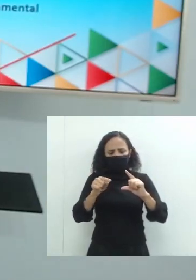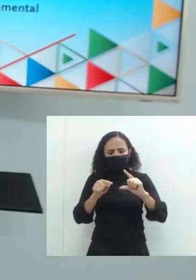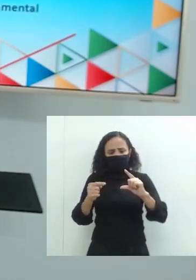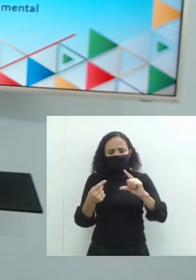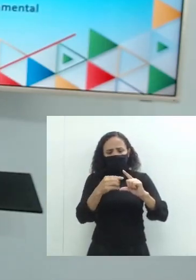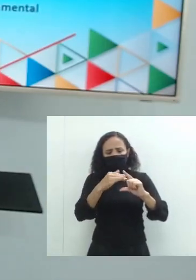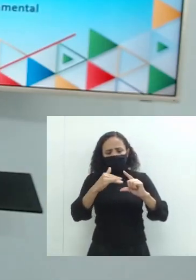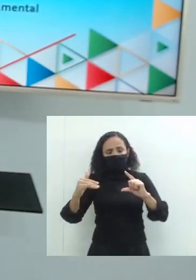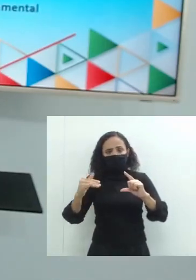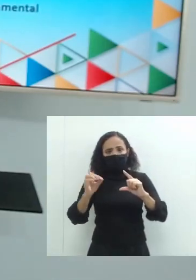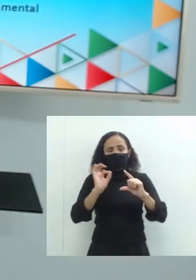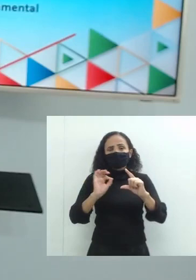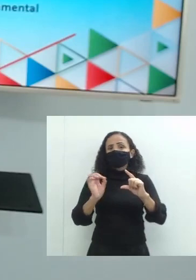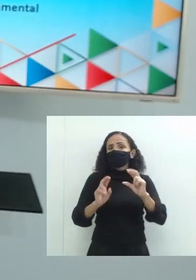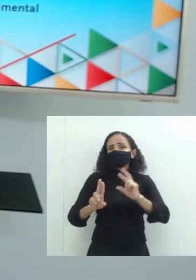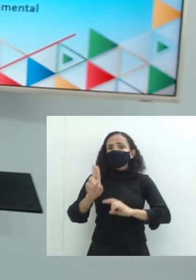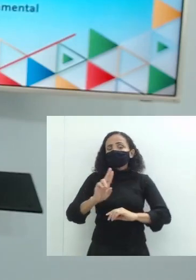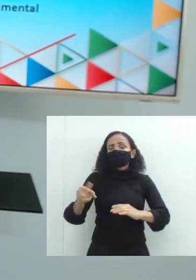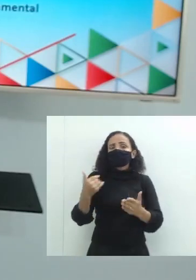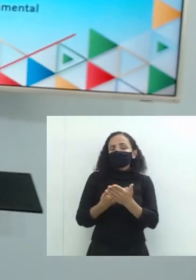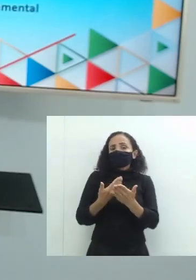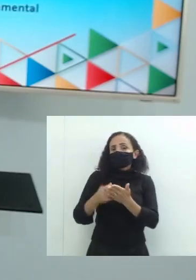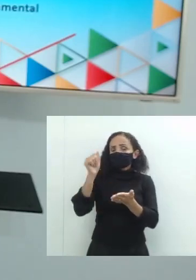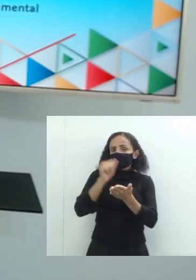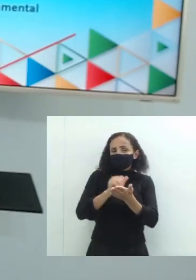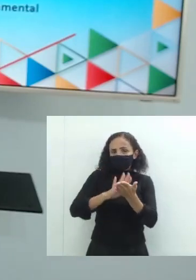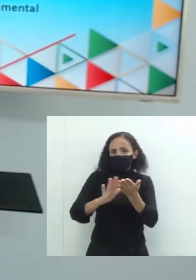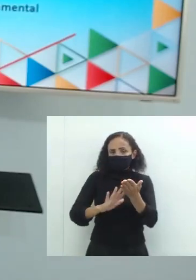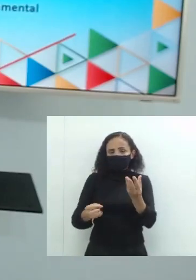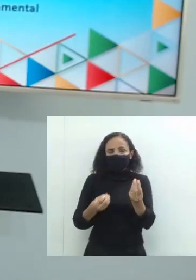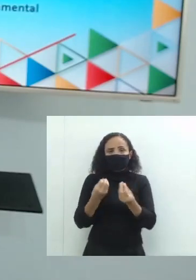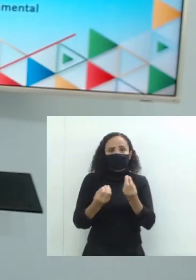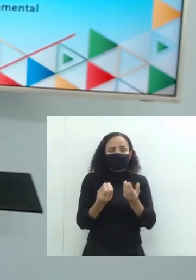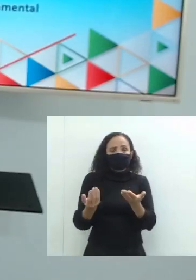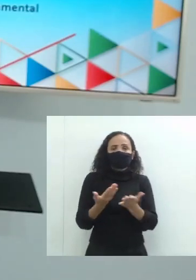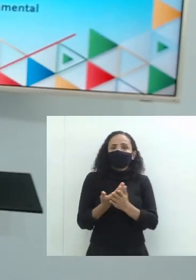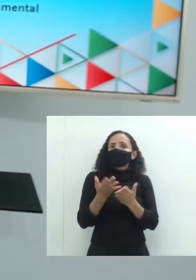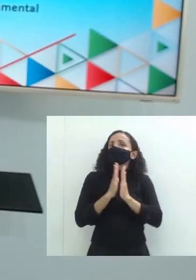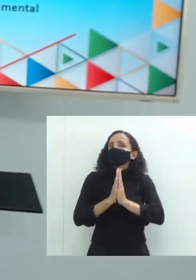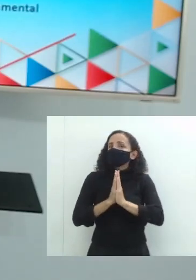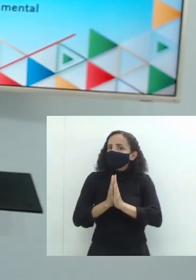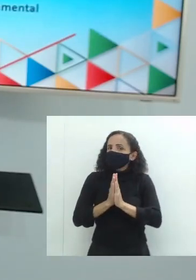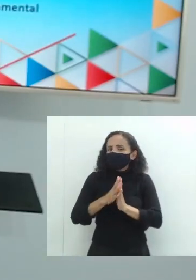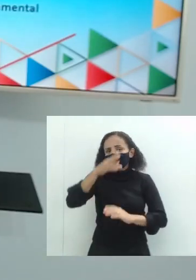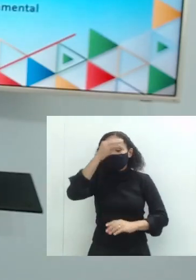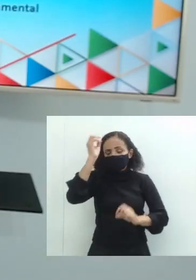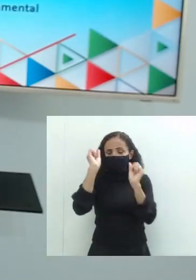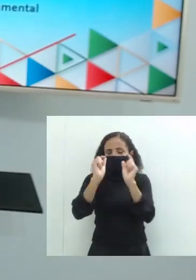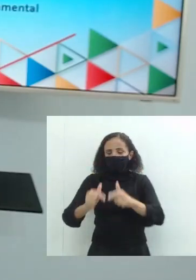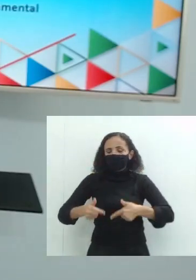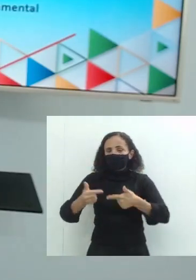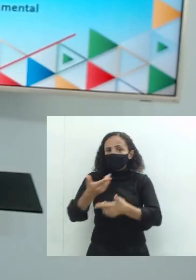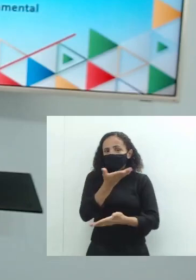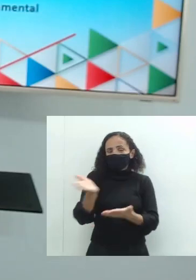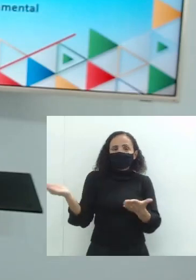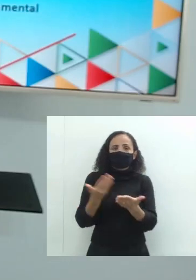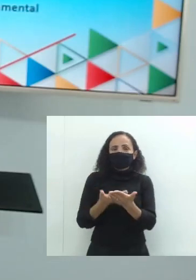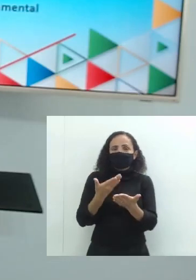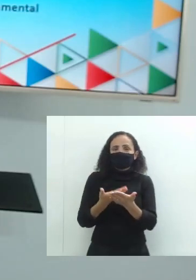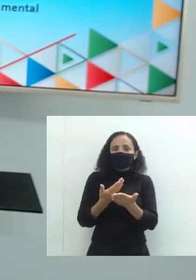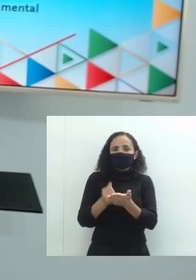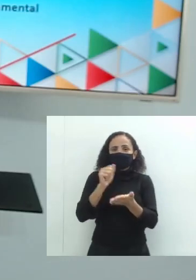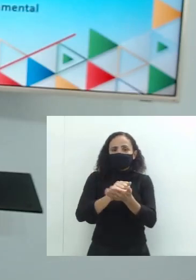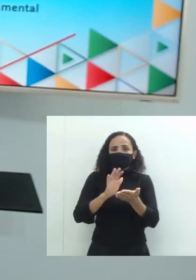internos, e aí aplicamos isso nas atividades propostas. Não esquece, tem uns desafios para vocês aí que a gente vai lançar na